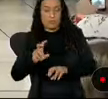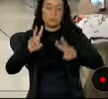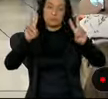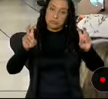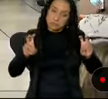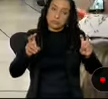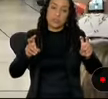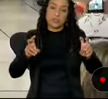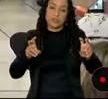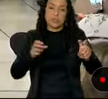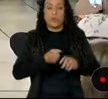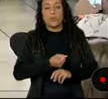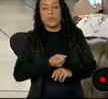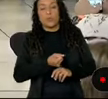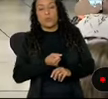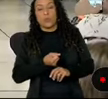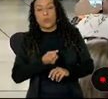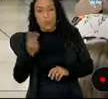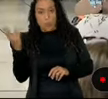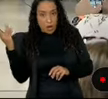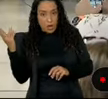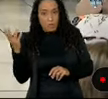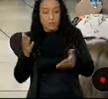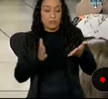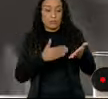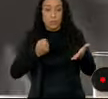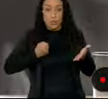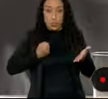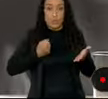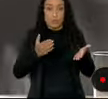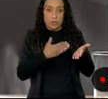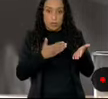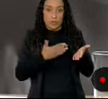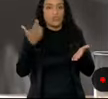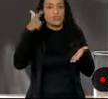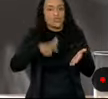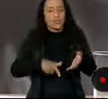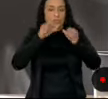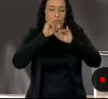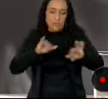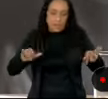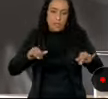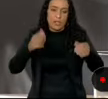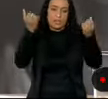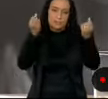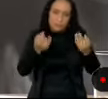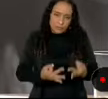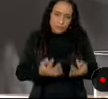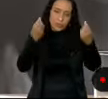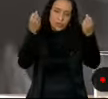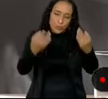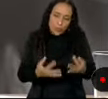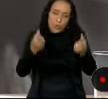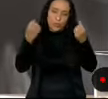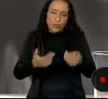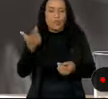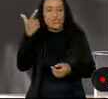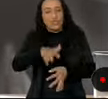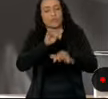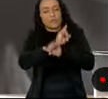Em relação à questão do número no caderno de provas, eu queria de novo reforçar. A gente falou muitas vezes, leiam o edital,